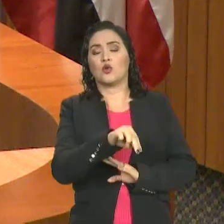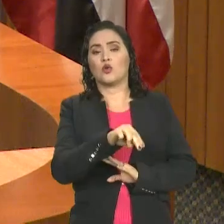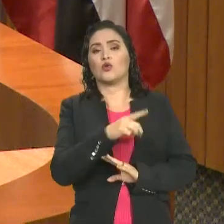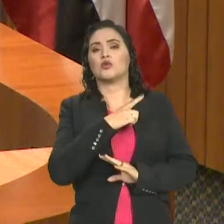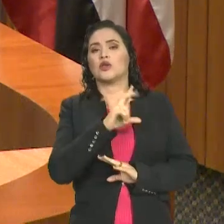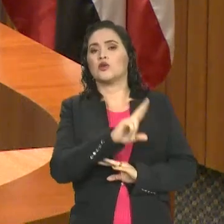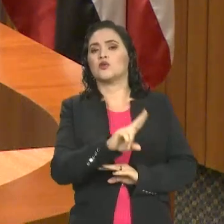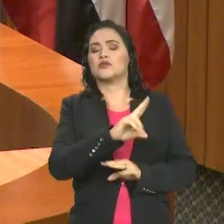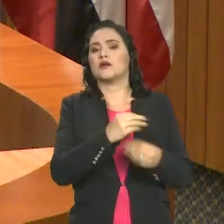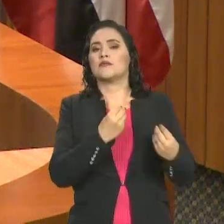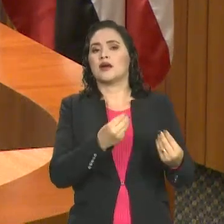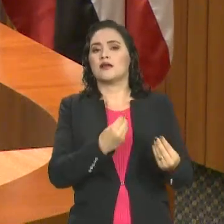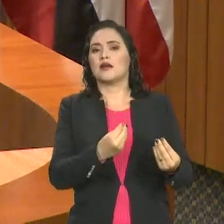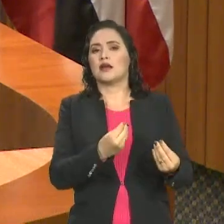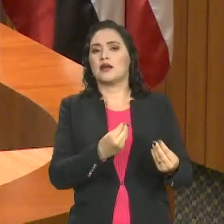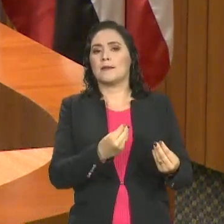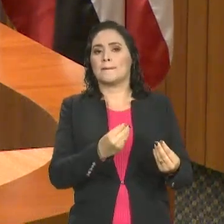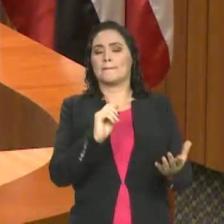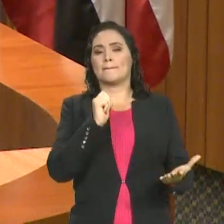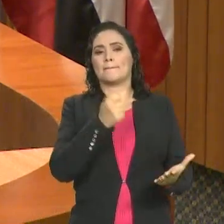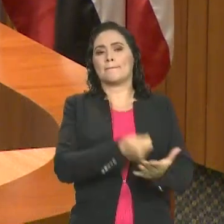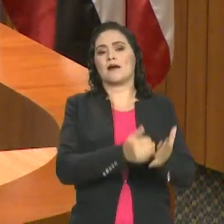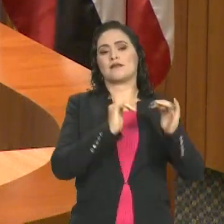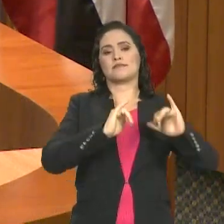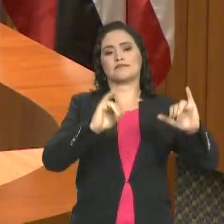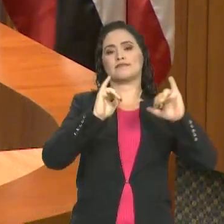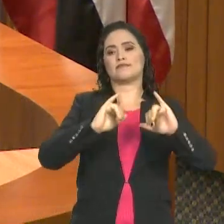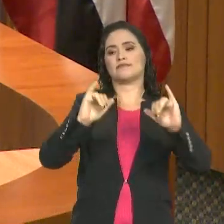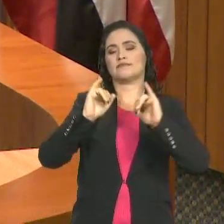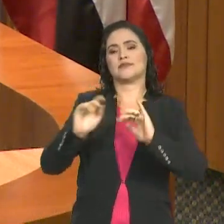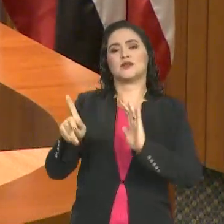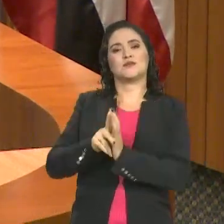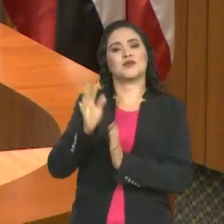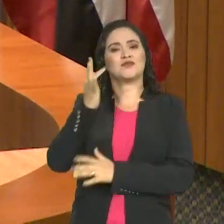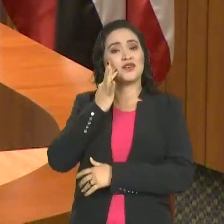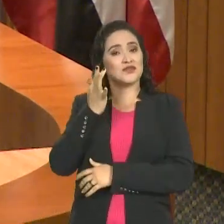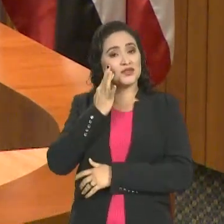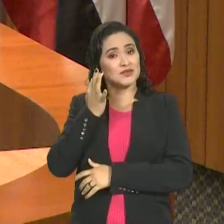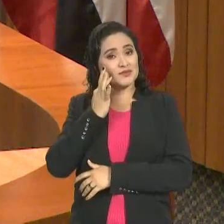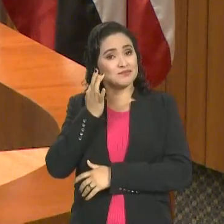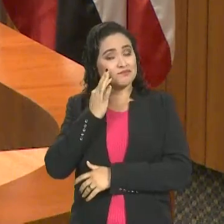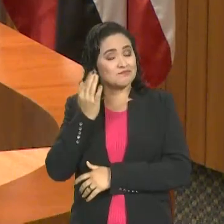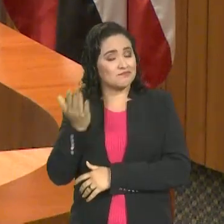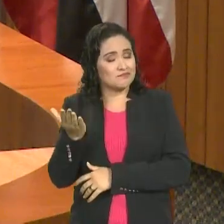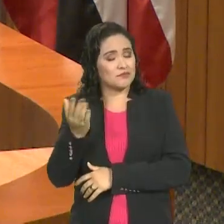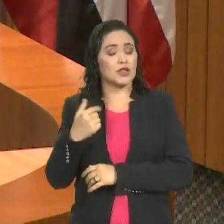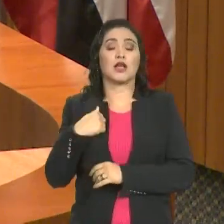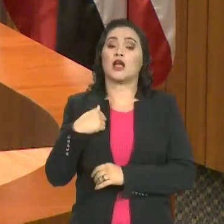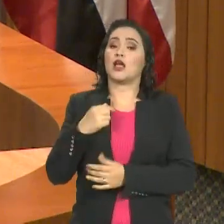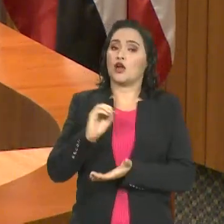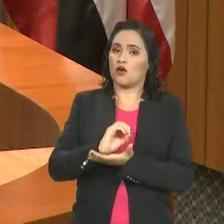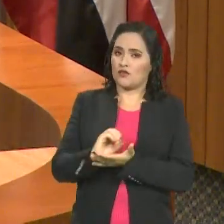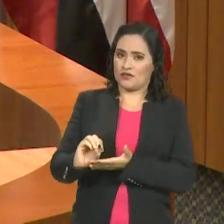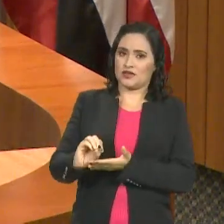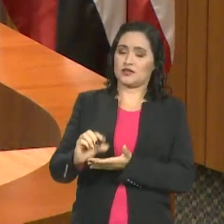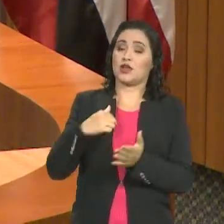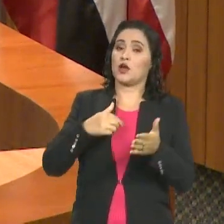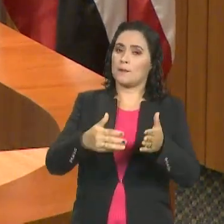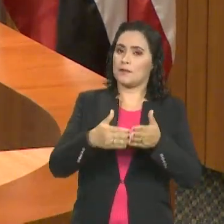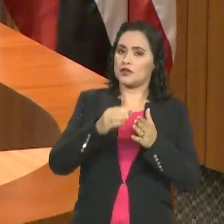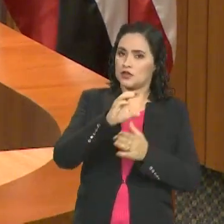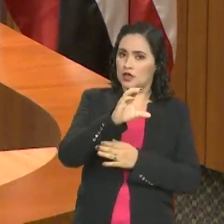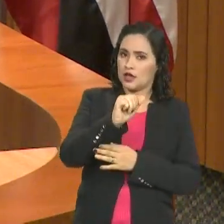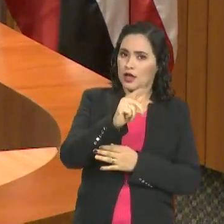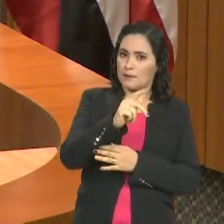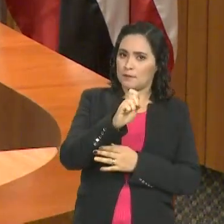de transição do Lula. Então, estou entrando com os ofícios, vou pedir para o Capelli. Eu sei que ele não vai me responder.